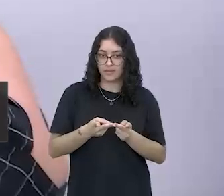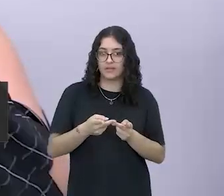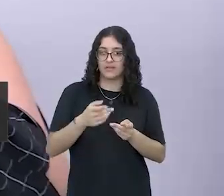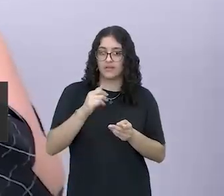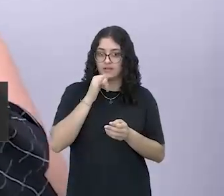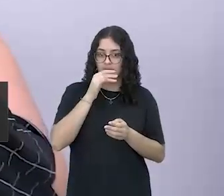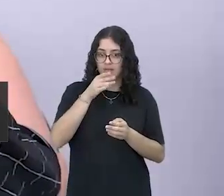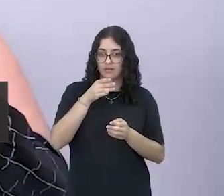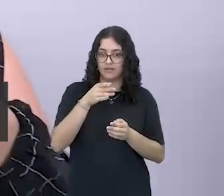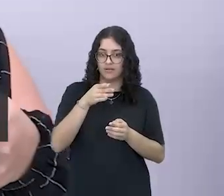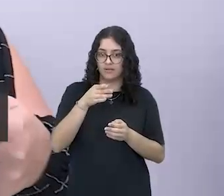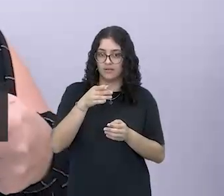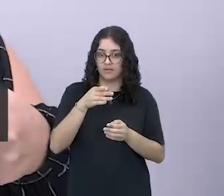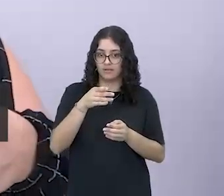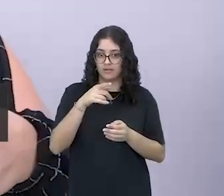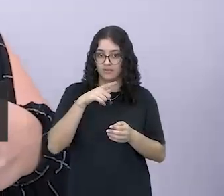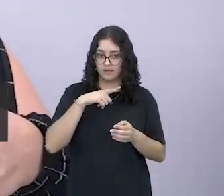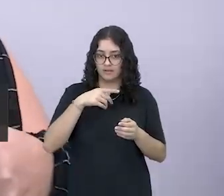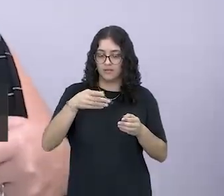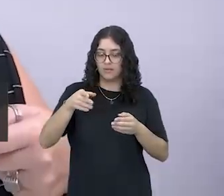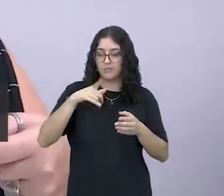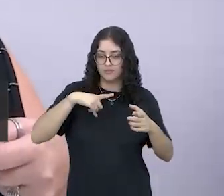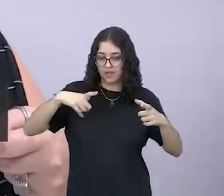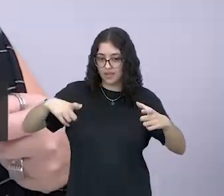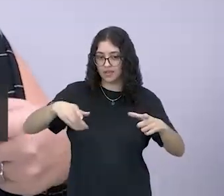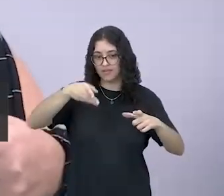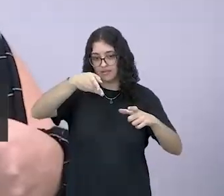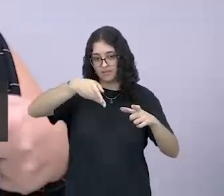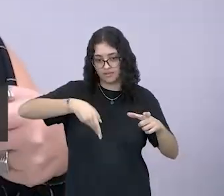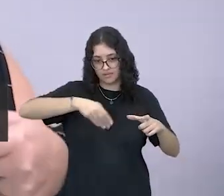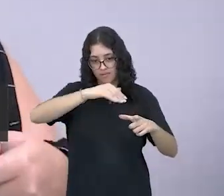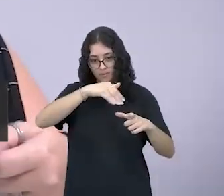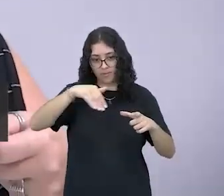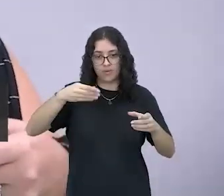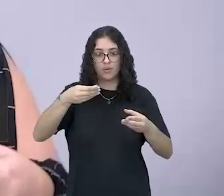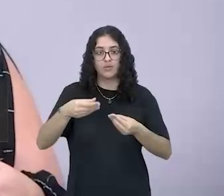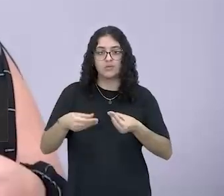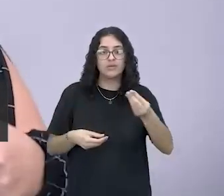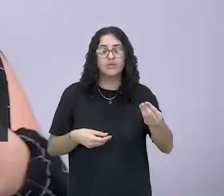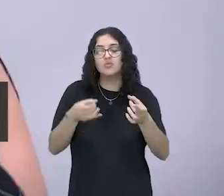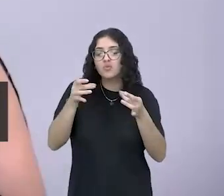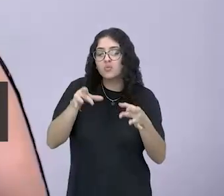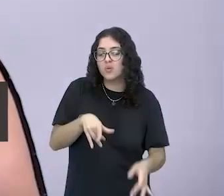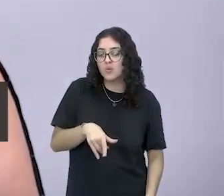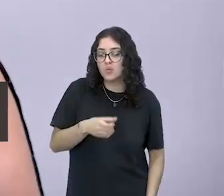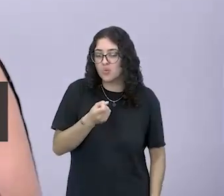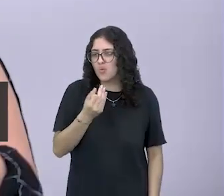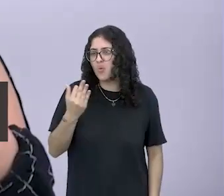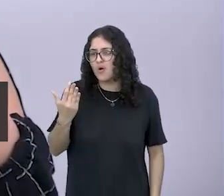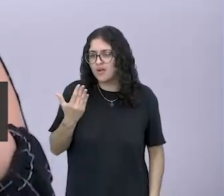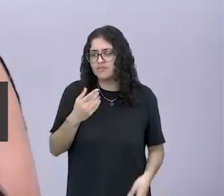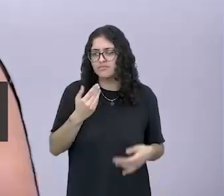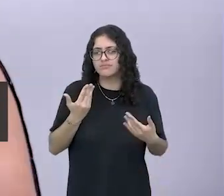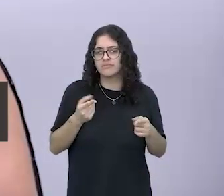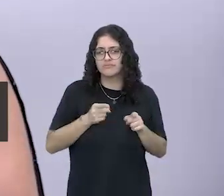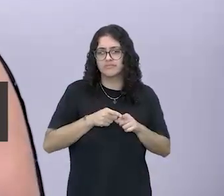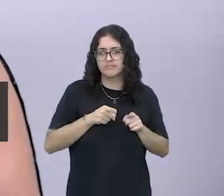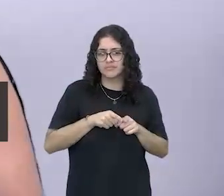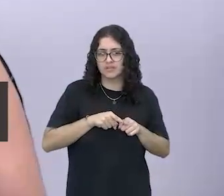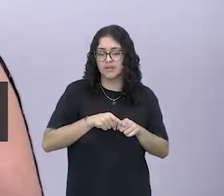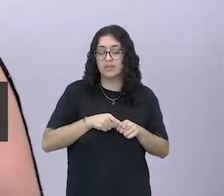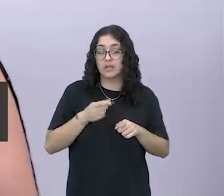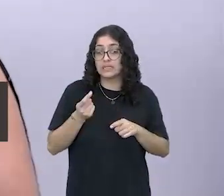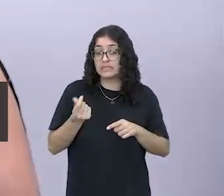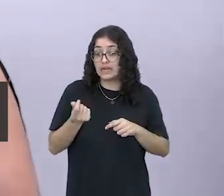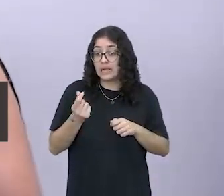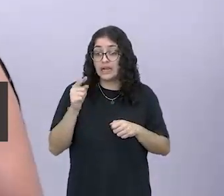Ele leva de papelão, e aí mostra, olha, esse é seu pedaço, quanto que sobrou aqui. Então, essas questões, tanto na questão do dinheiro,